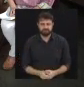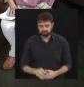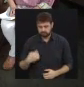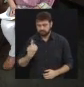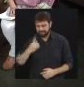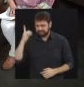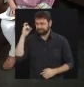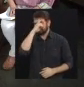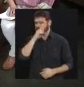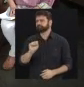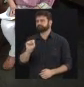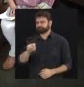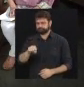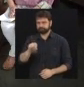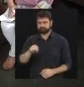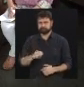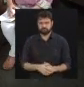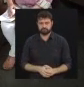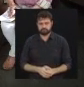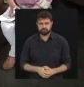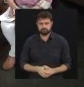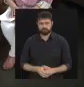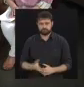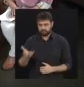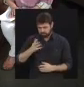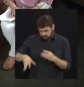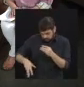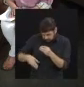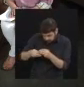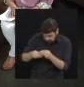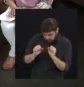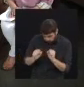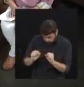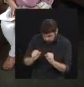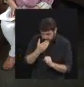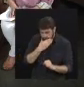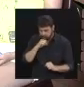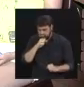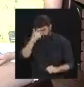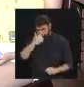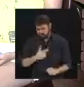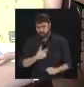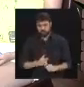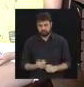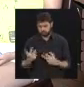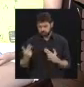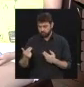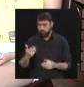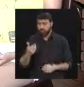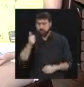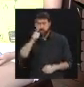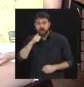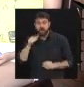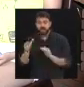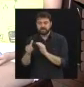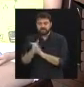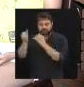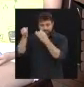dificuldades nós tivemos, sim. Eu gostaria só de fazer um complemento. Eu claro. acho que, em relação ao que a Kátia disse,